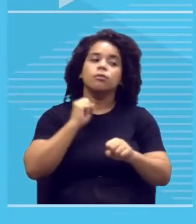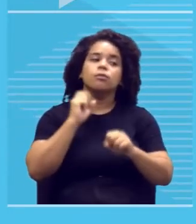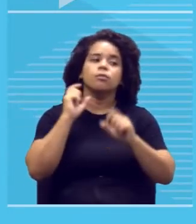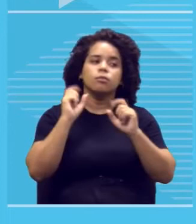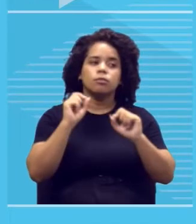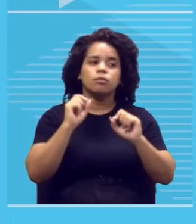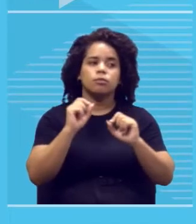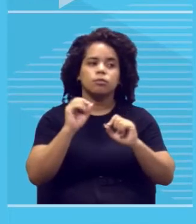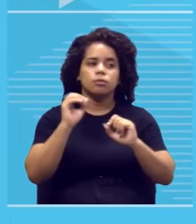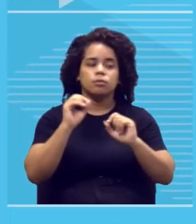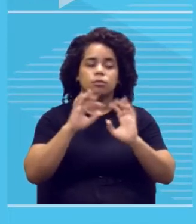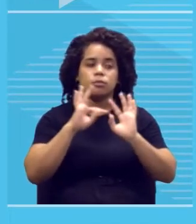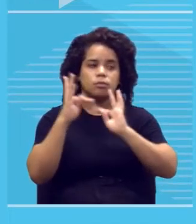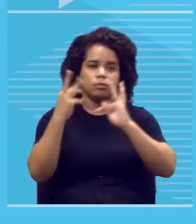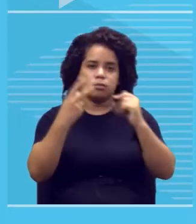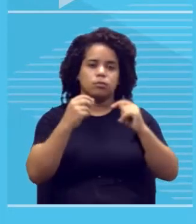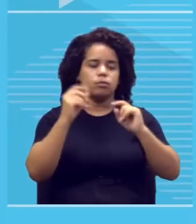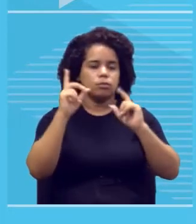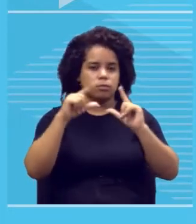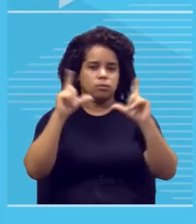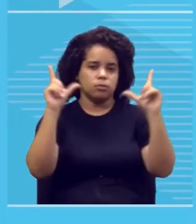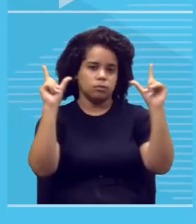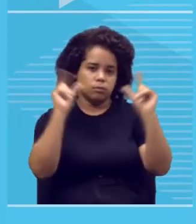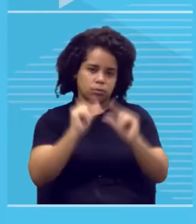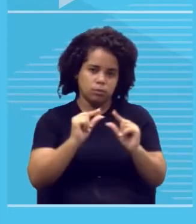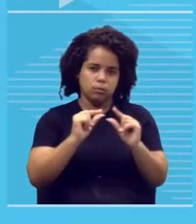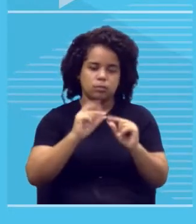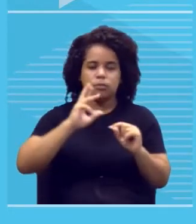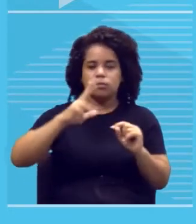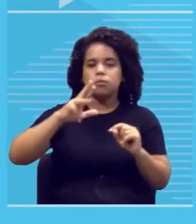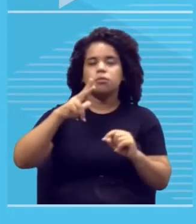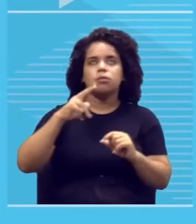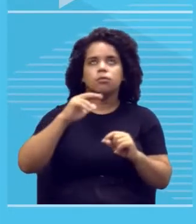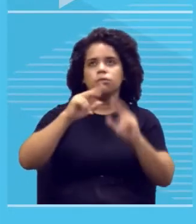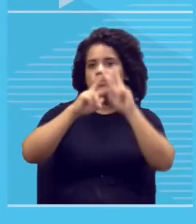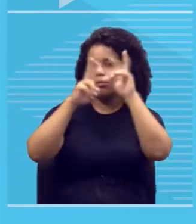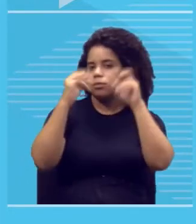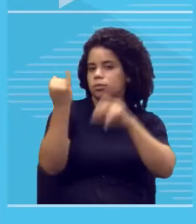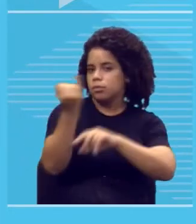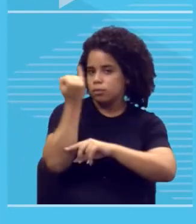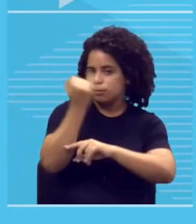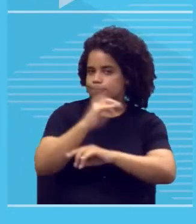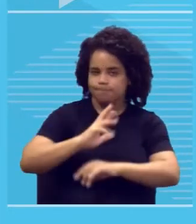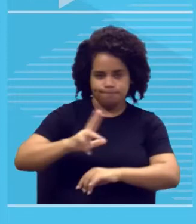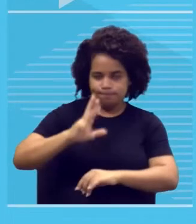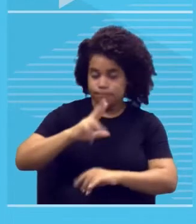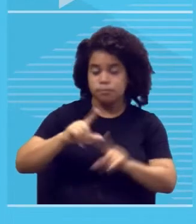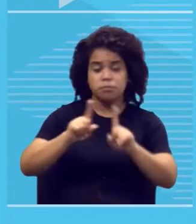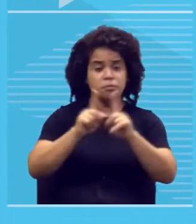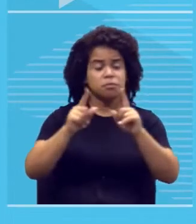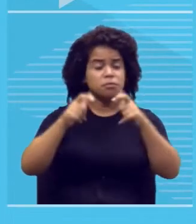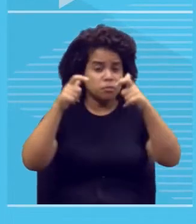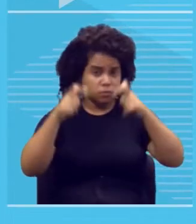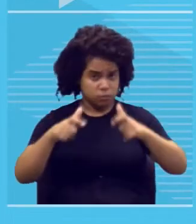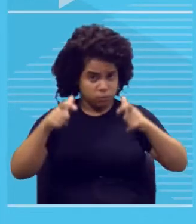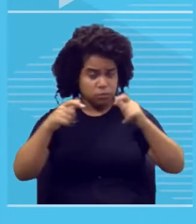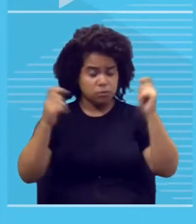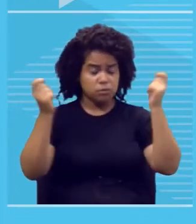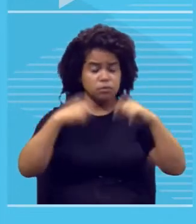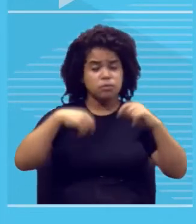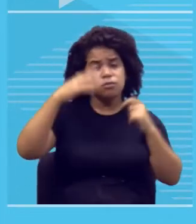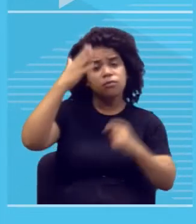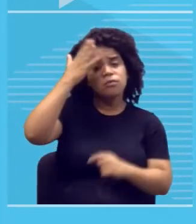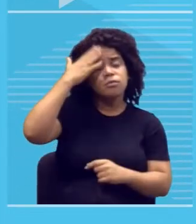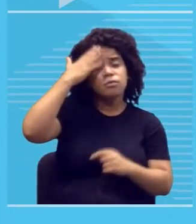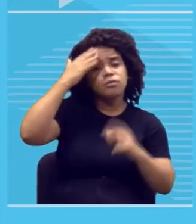dizer minimizado não minimizado em sua importância mas dentro de um cenário o que de compreensão ali